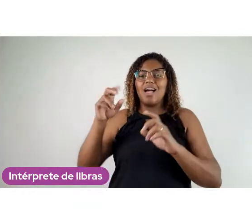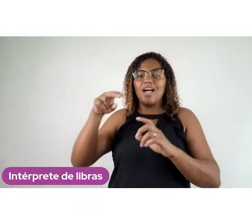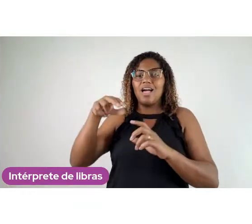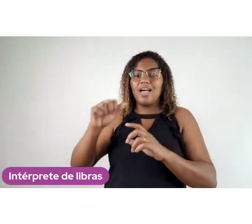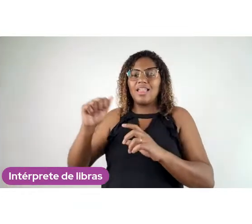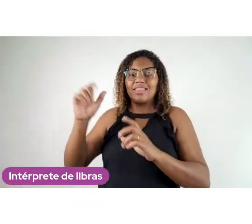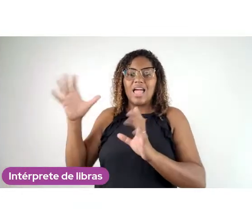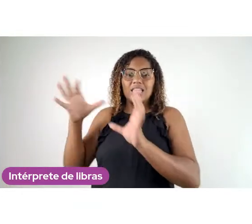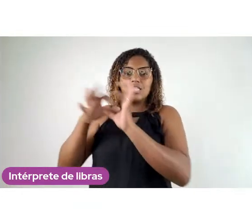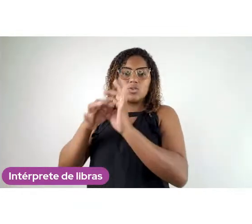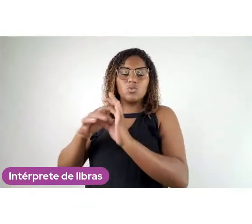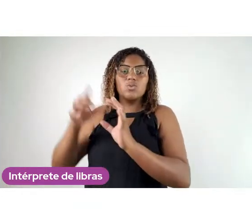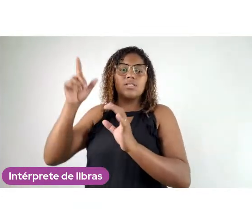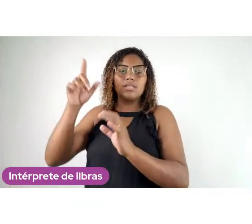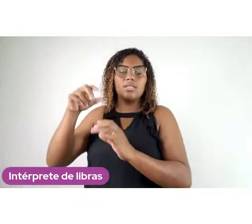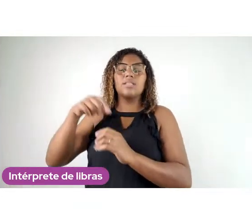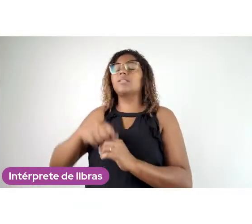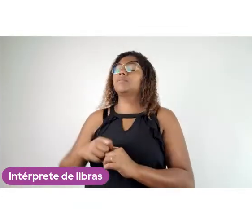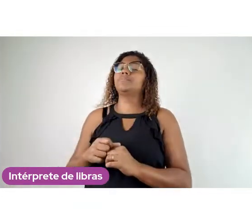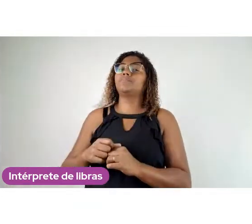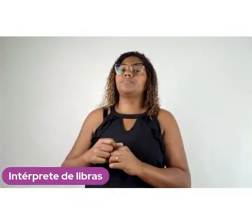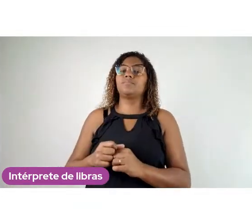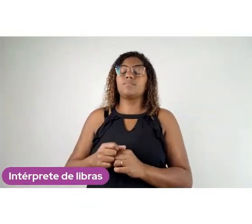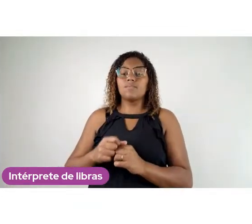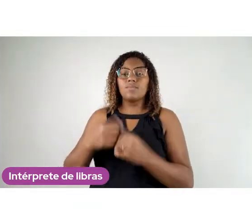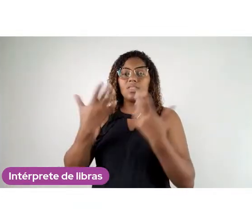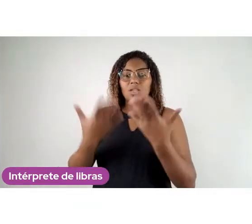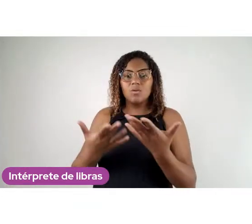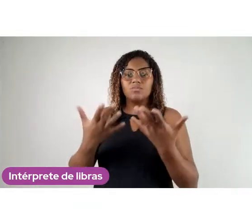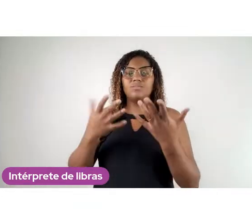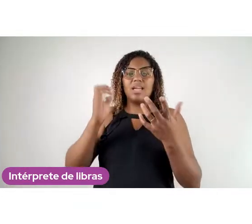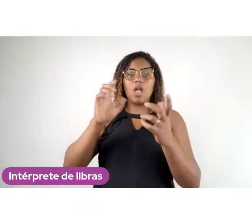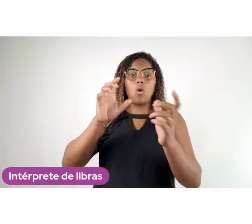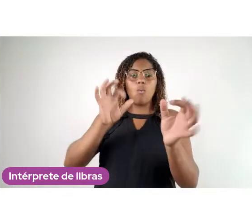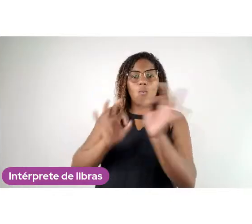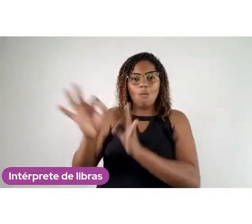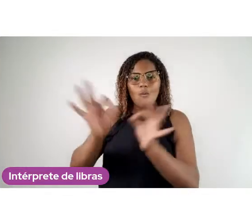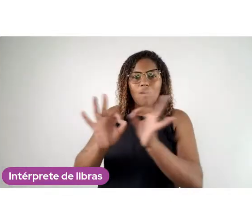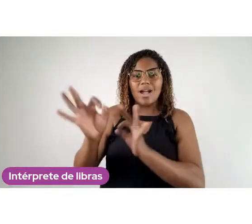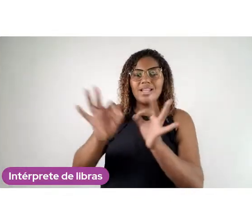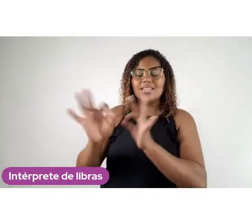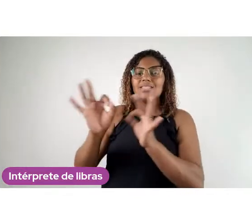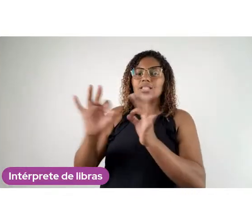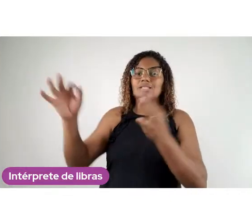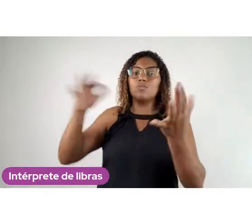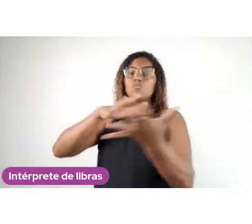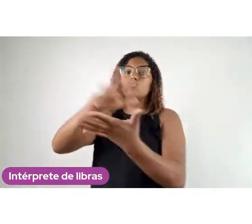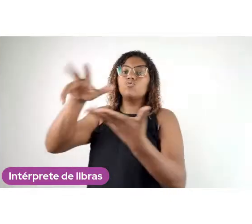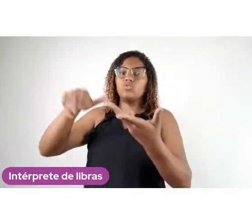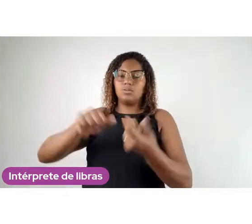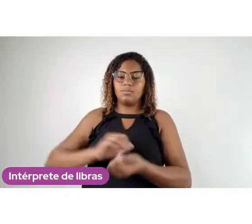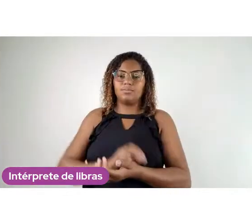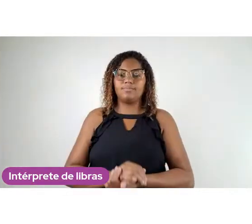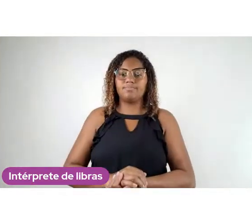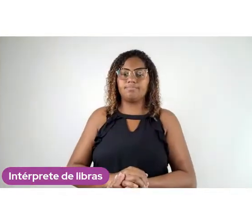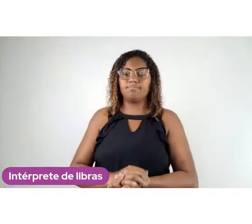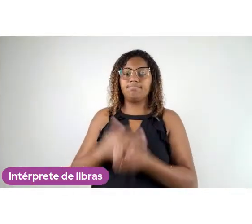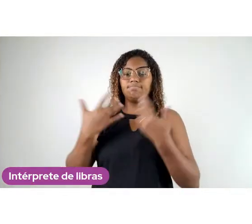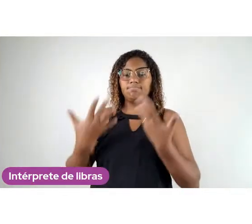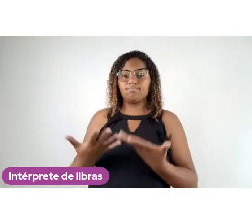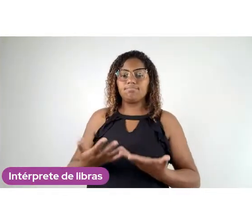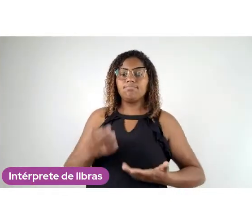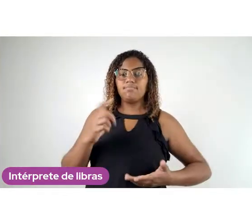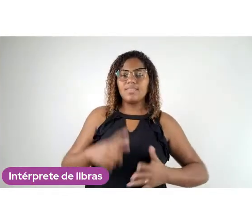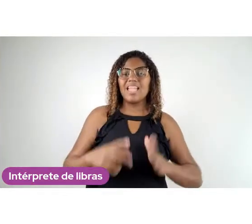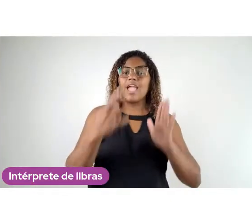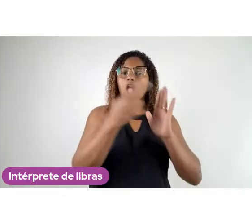um pouco disso, né? E a Organização Meteorológica Mundial, né? Então, isso foi regulamentado